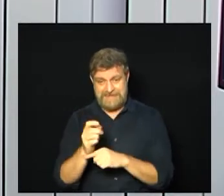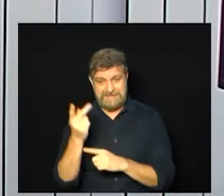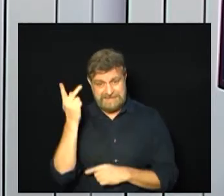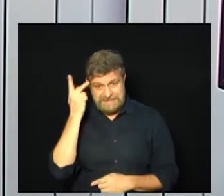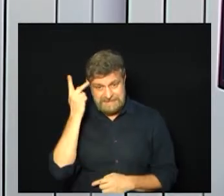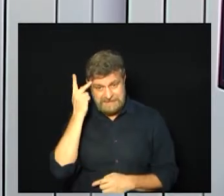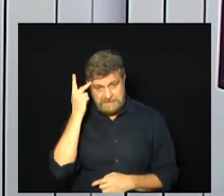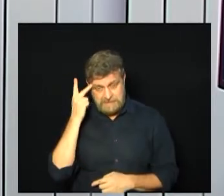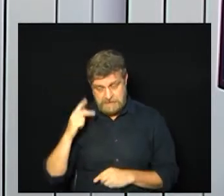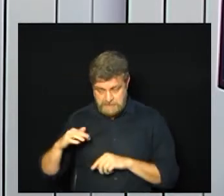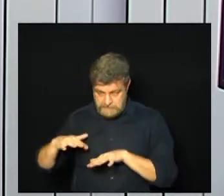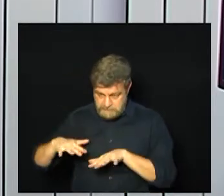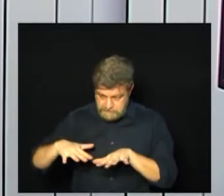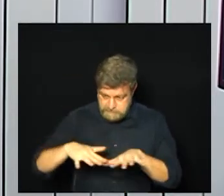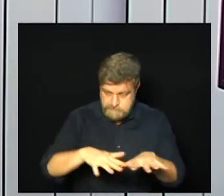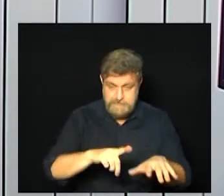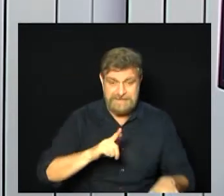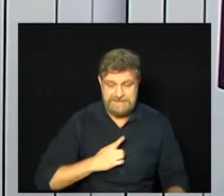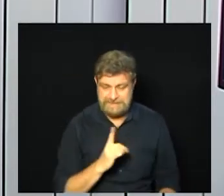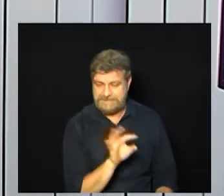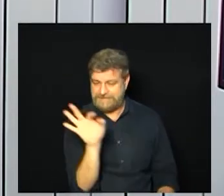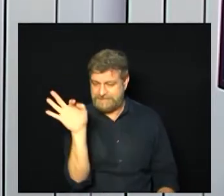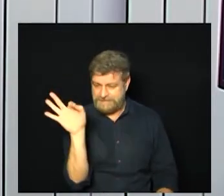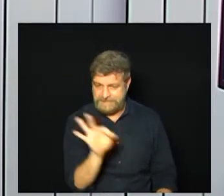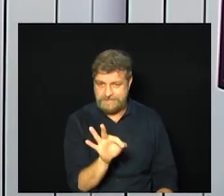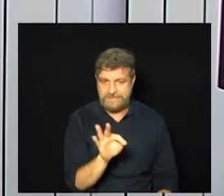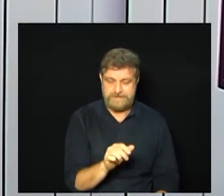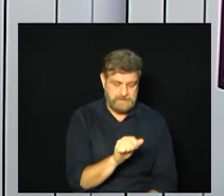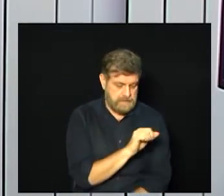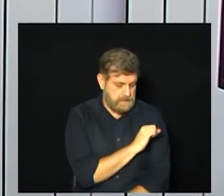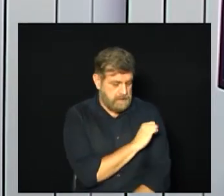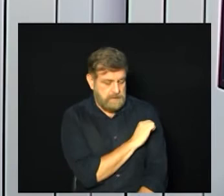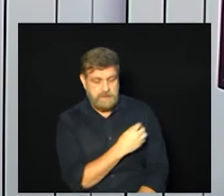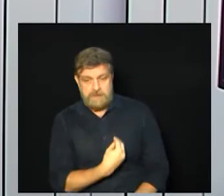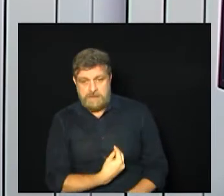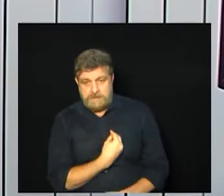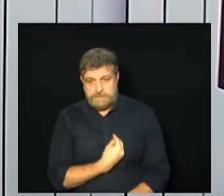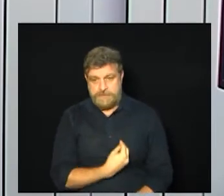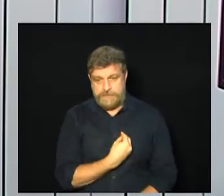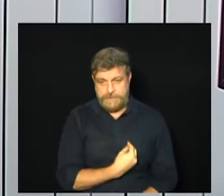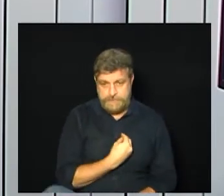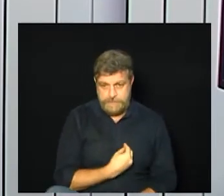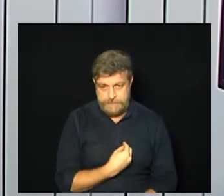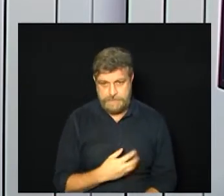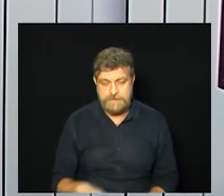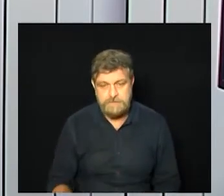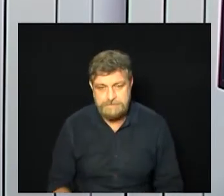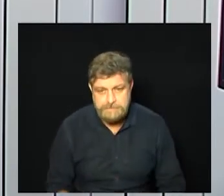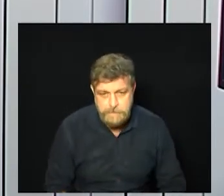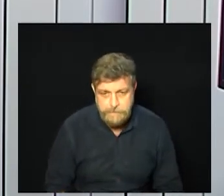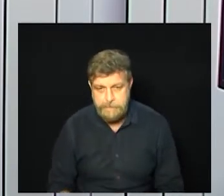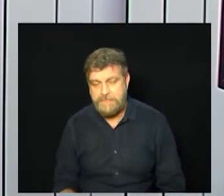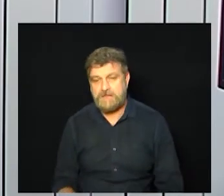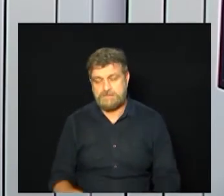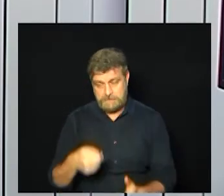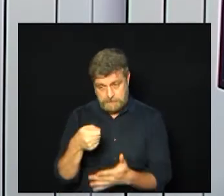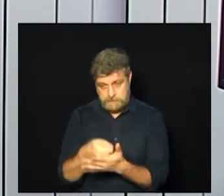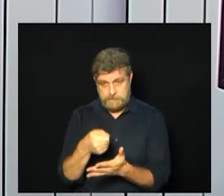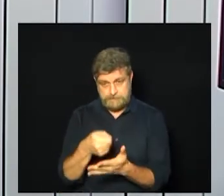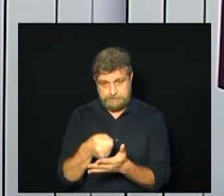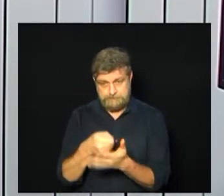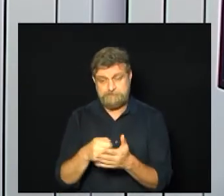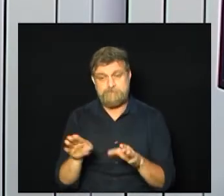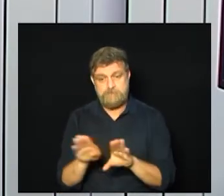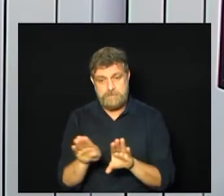Paulo voltaram a receber 100% dos alunos sem esquema de rodízio. Essa exigência